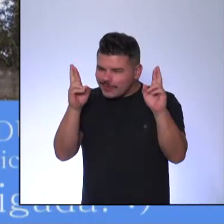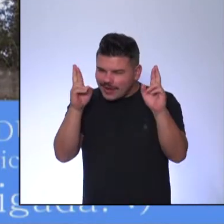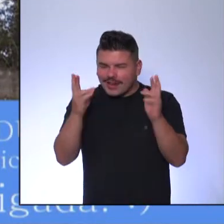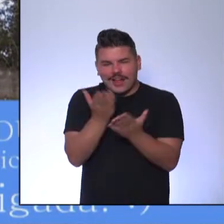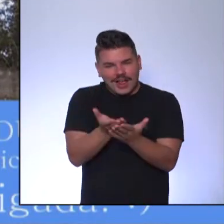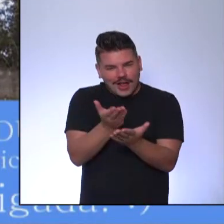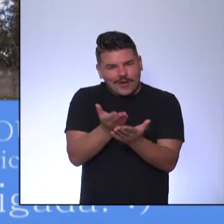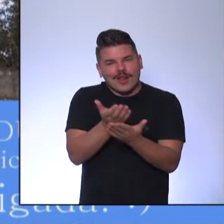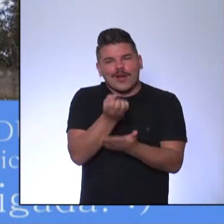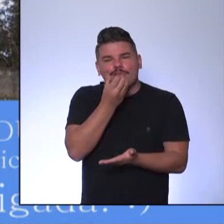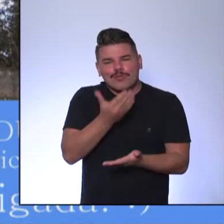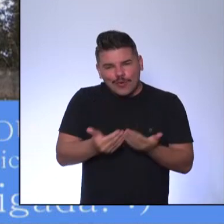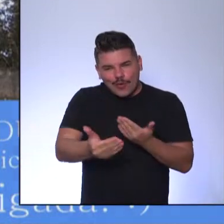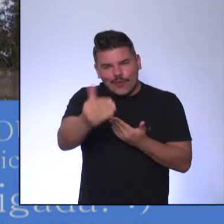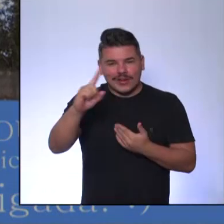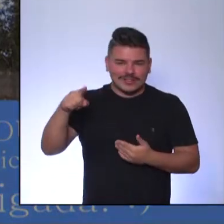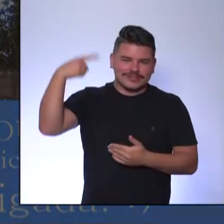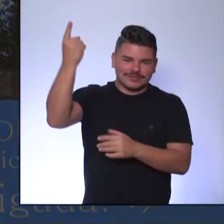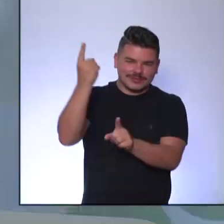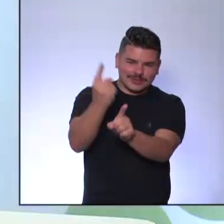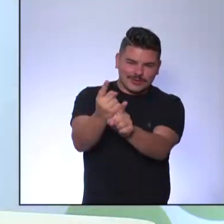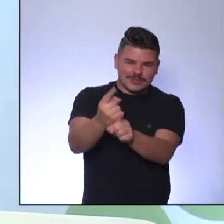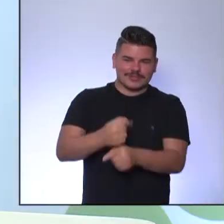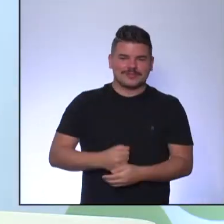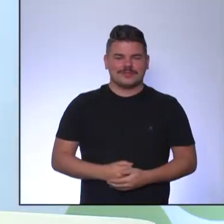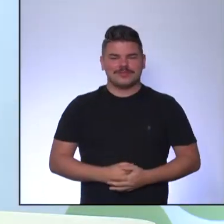aula e até uma próxima vez. Tchau.